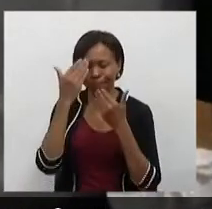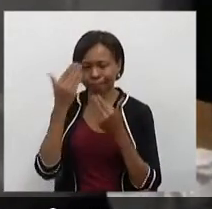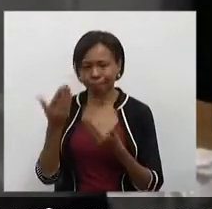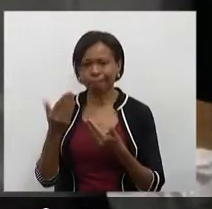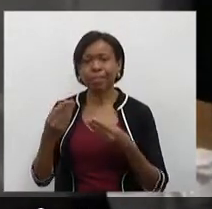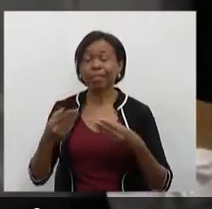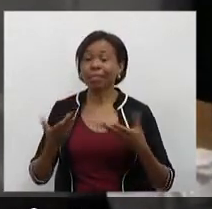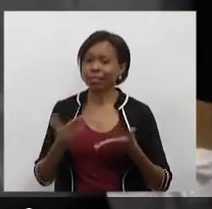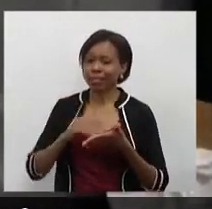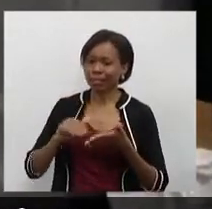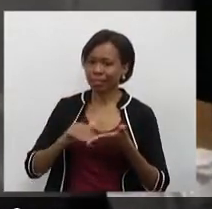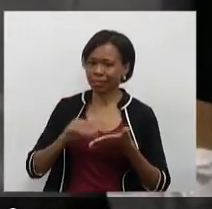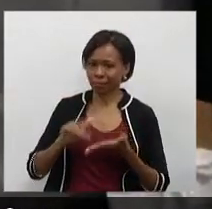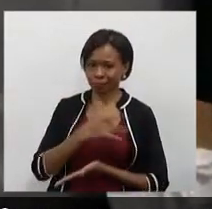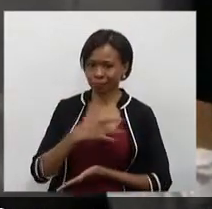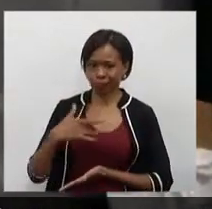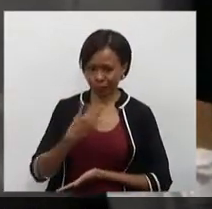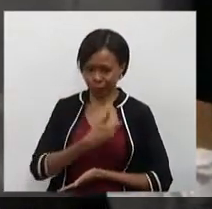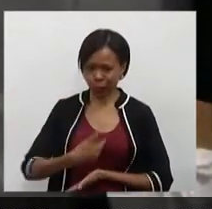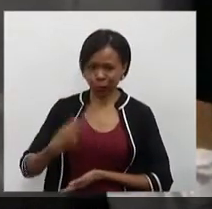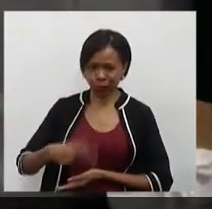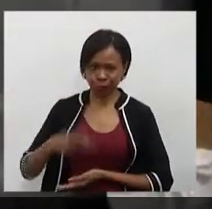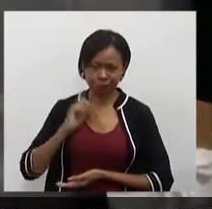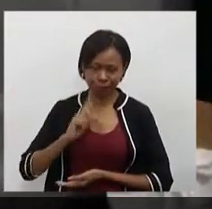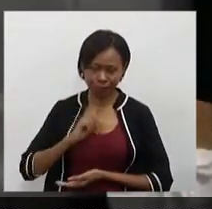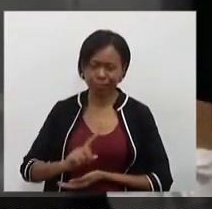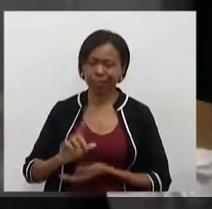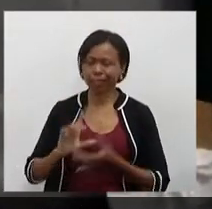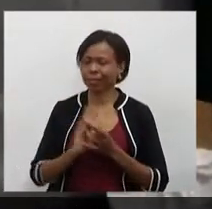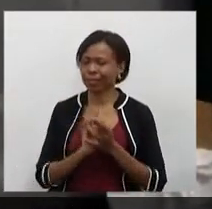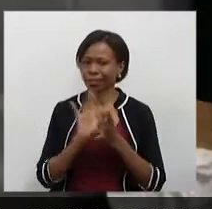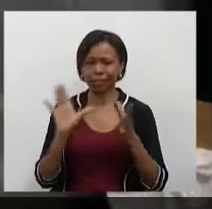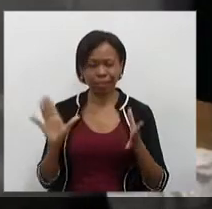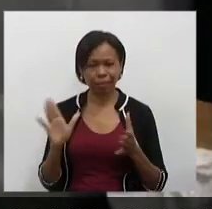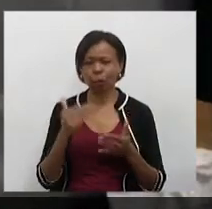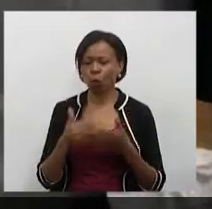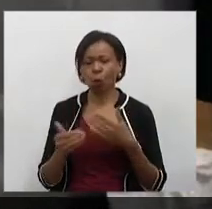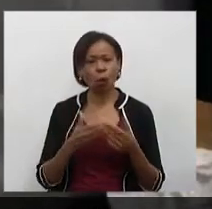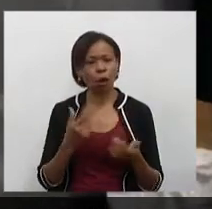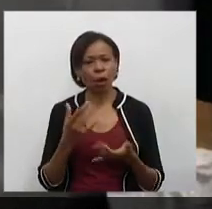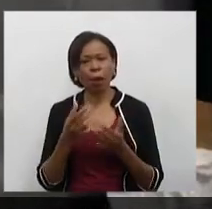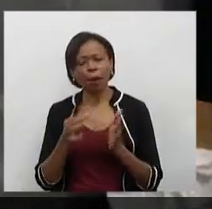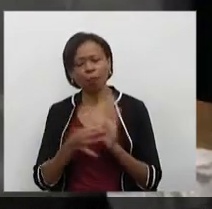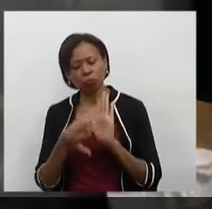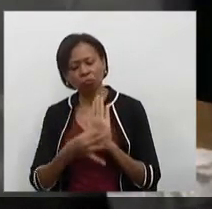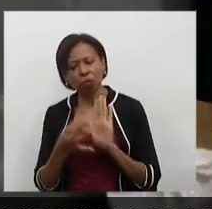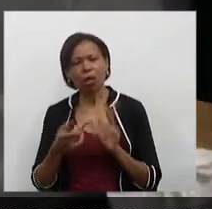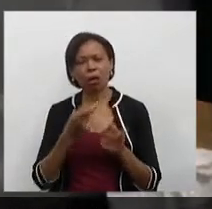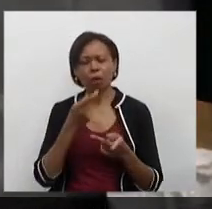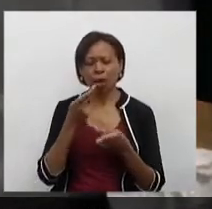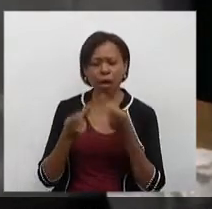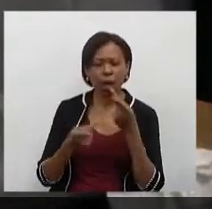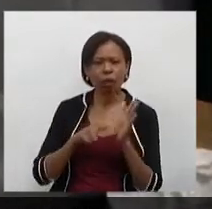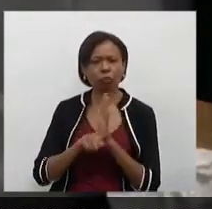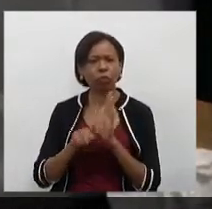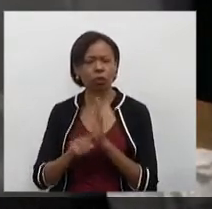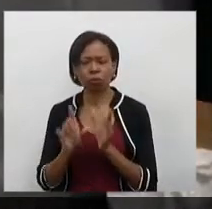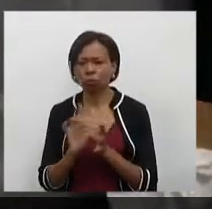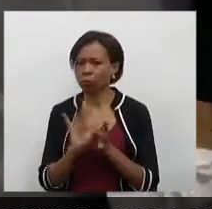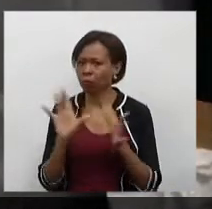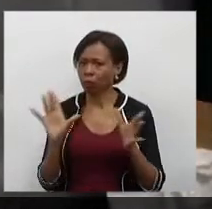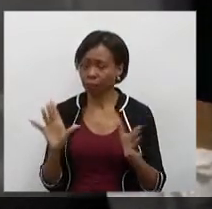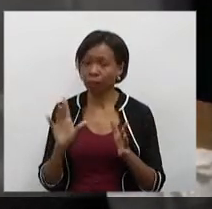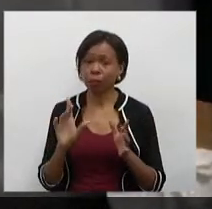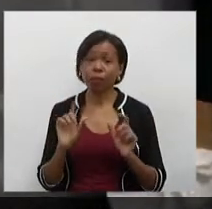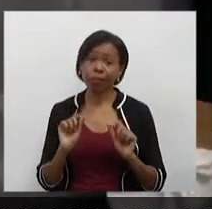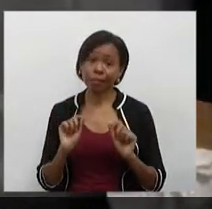Estado de Saúde aí de portas abertas, né, para receber todos os questionamentos e juntos a gente construir aí, né, um caminho para que